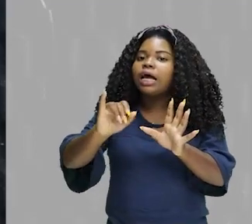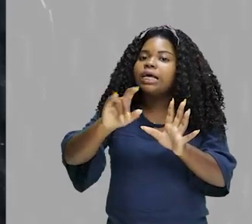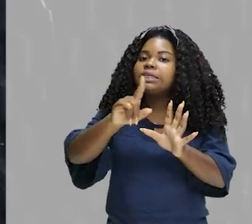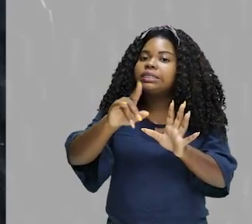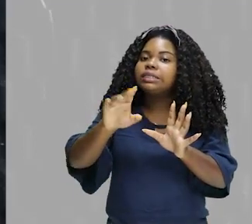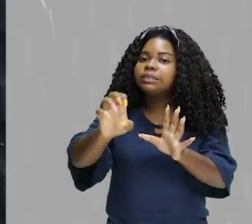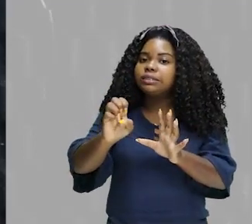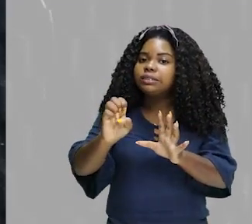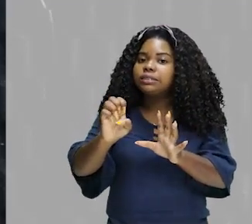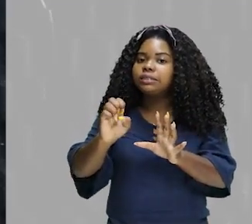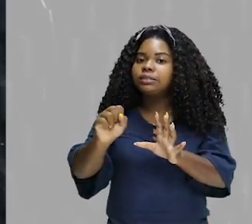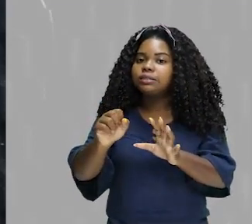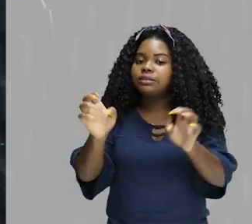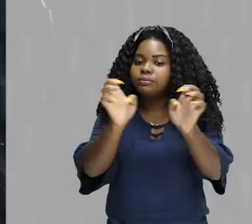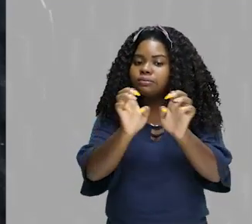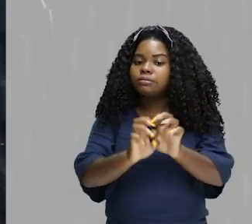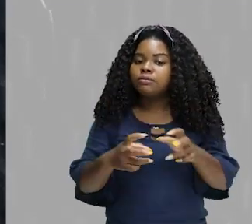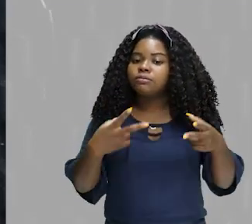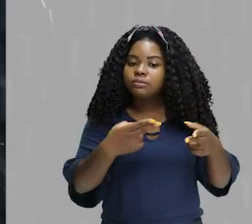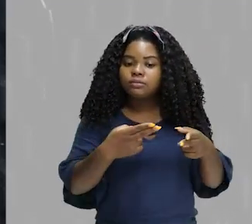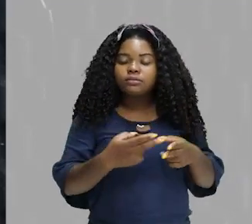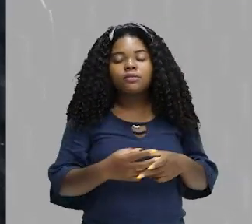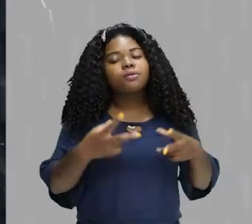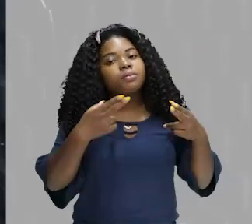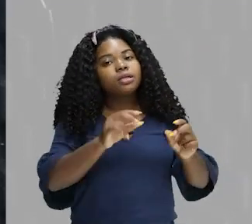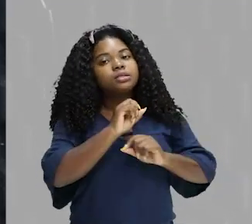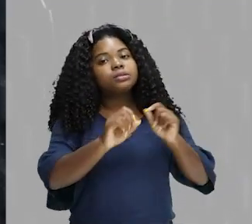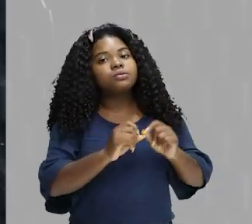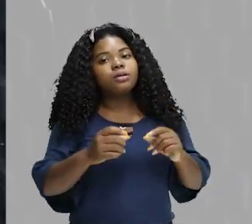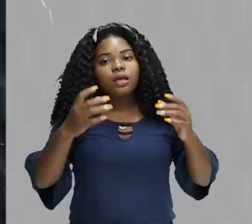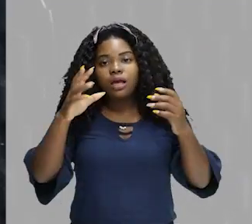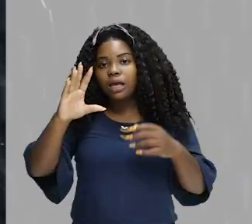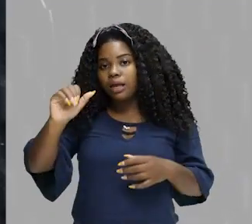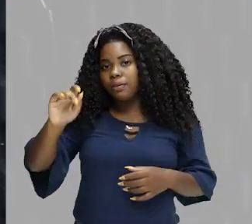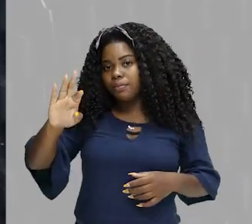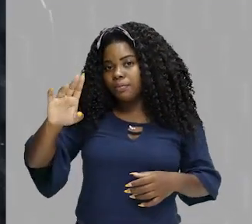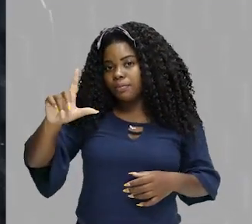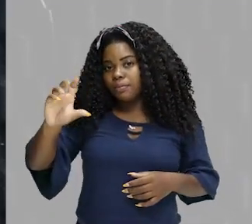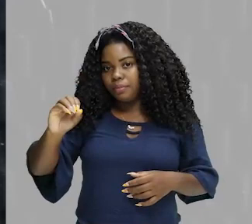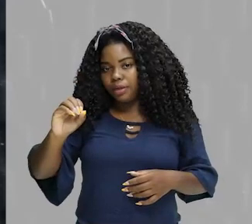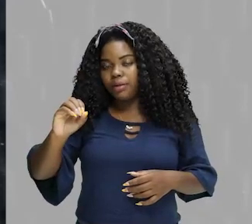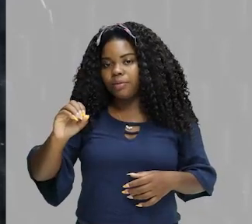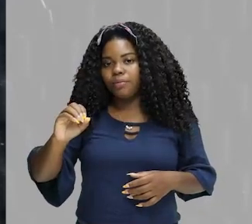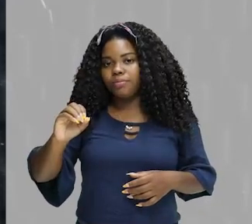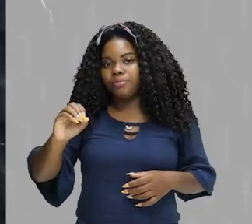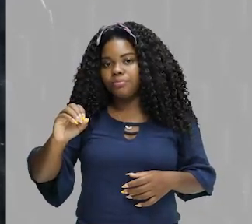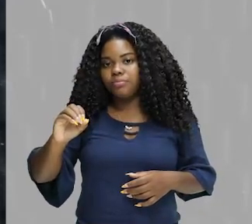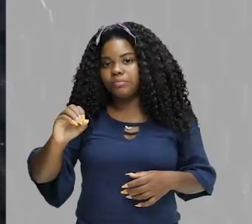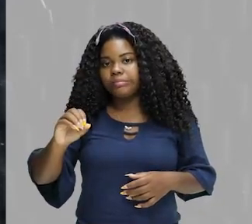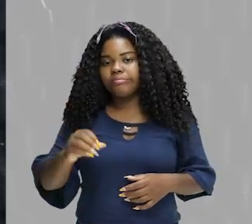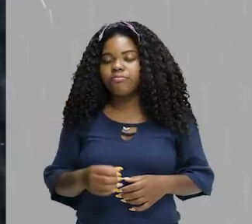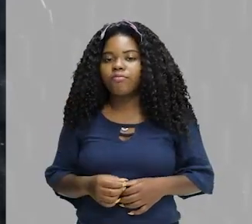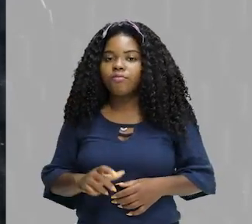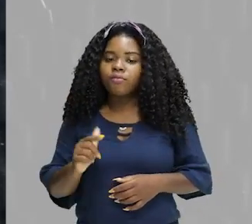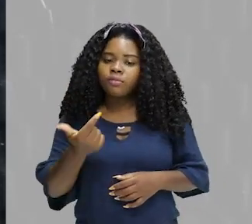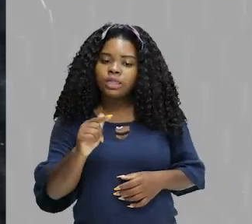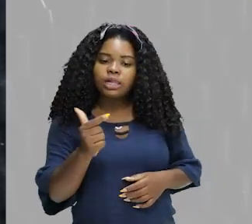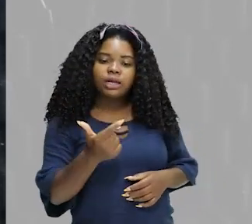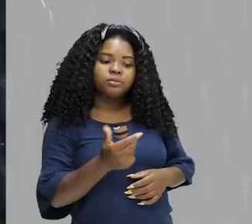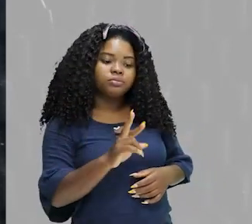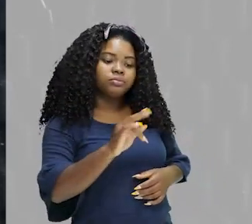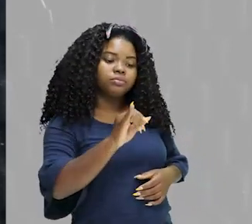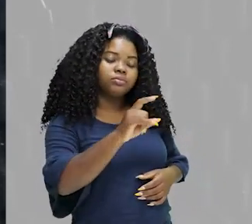mesma, como eu posso dizer, parecido mesmo com cabelo. Não tem uma raiz principal, como a gente pode encontrar nas